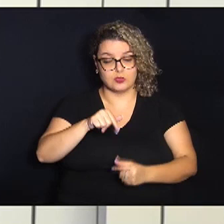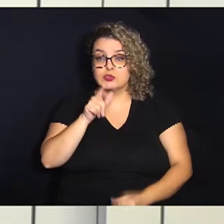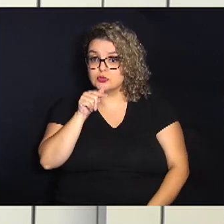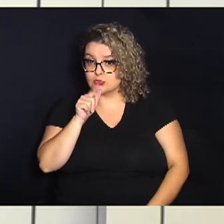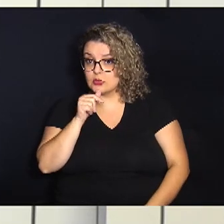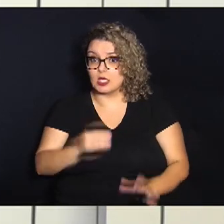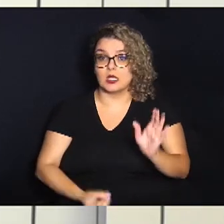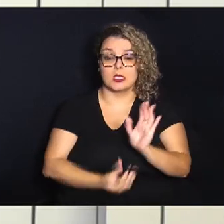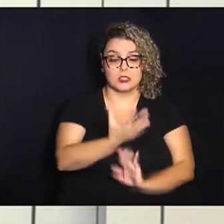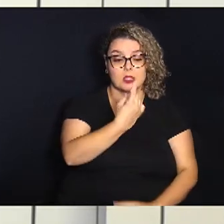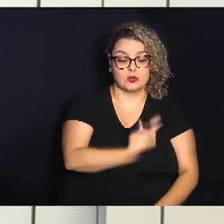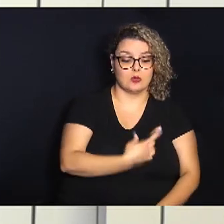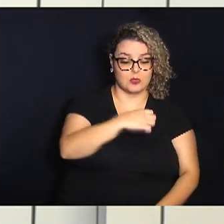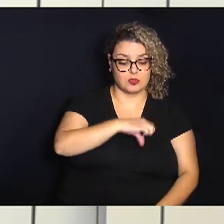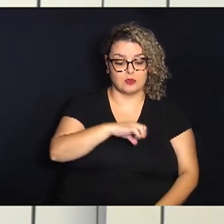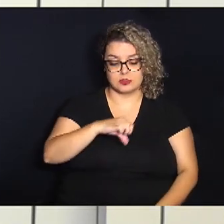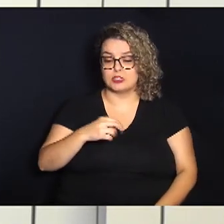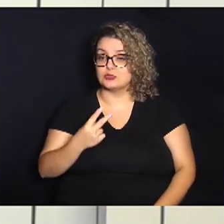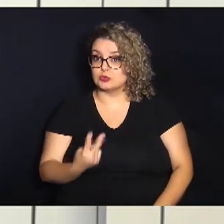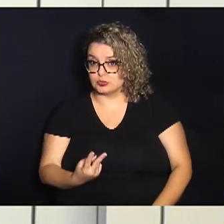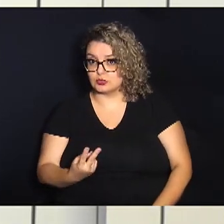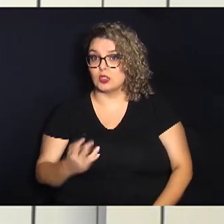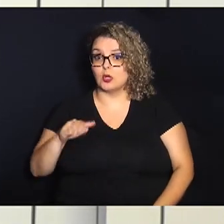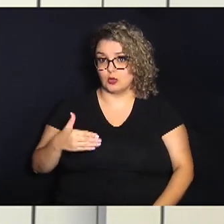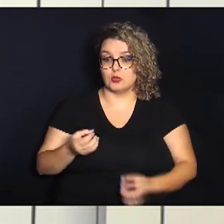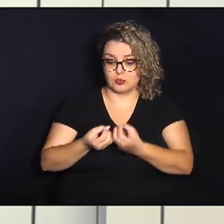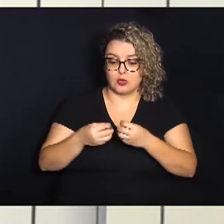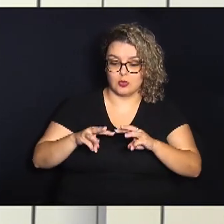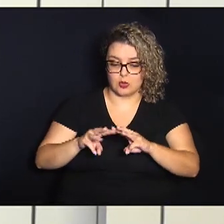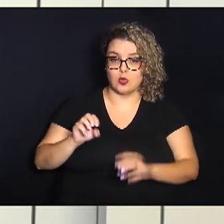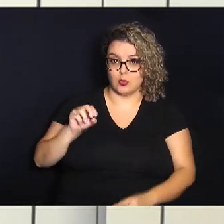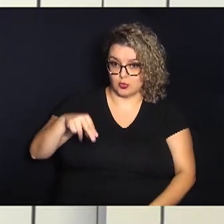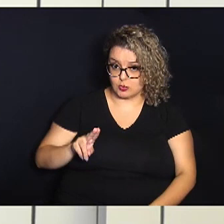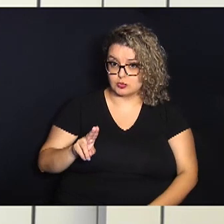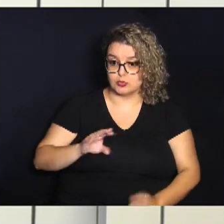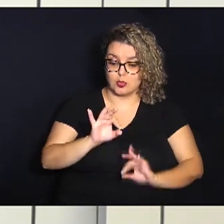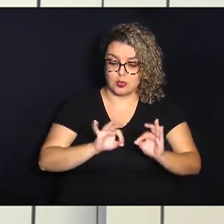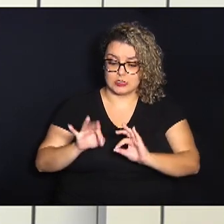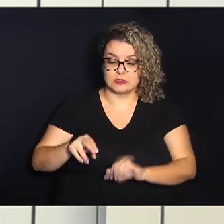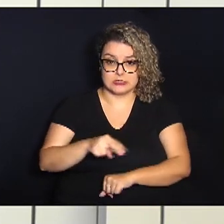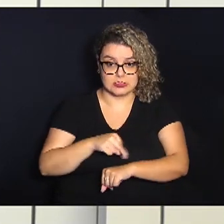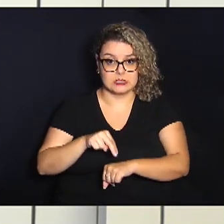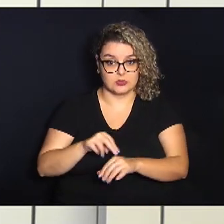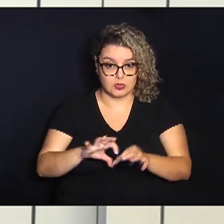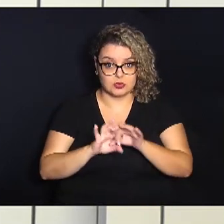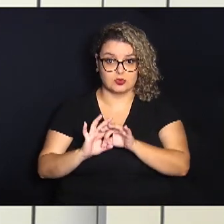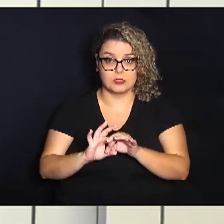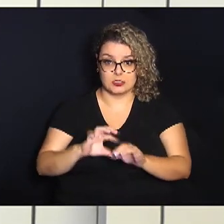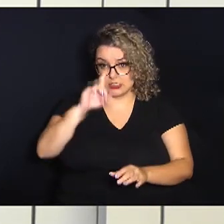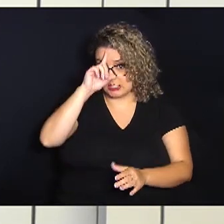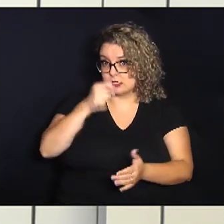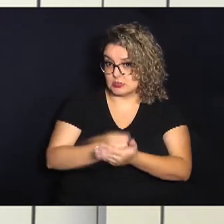criado em 1992, quando a ONU, a Organização das Nações Unidas, determinou a data